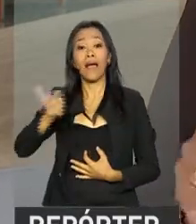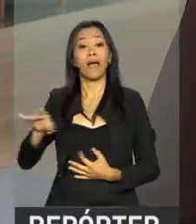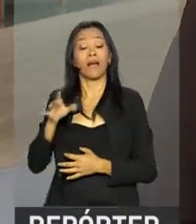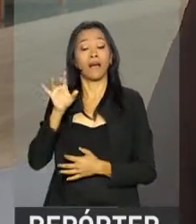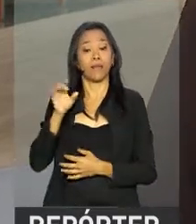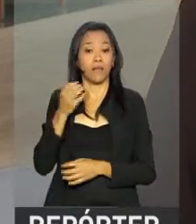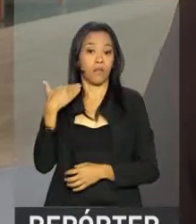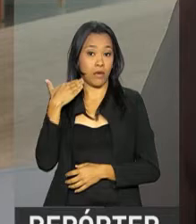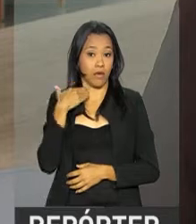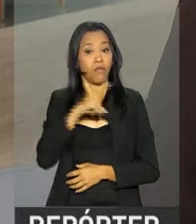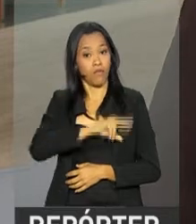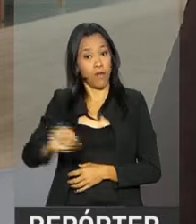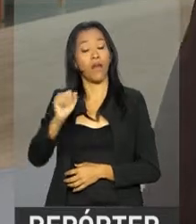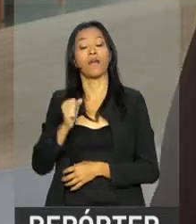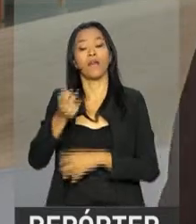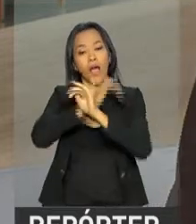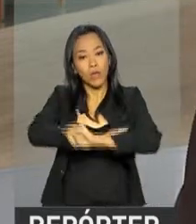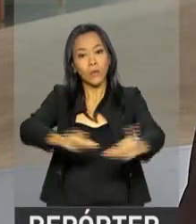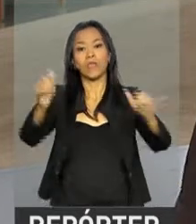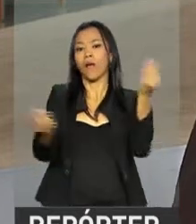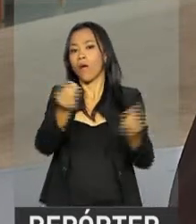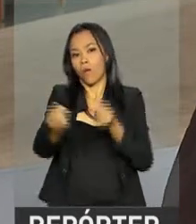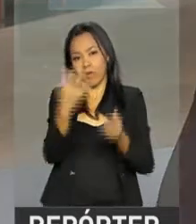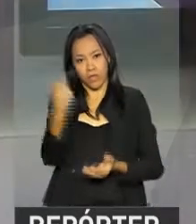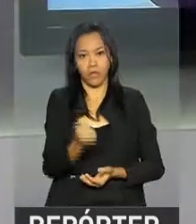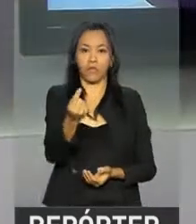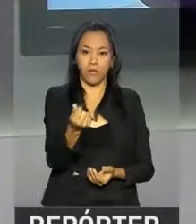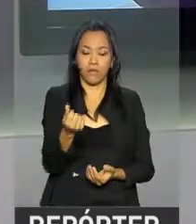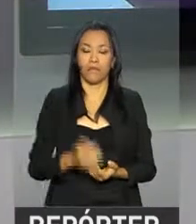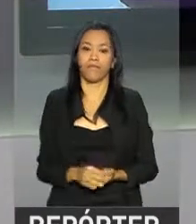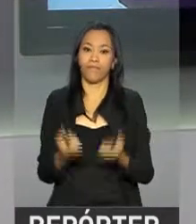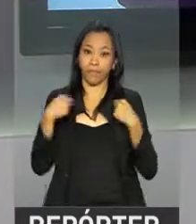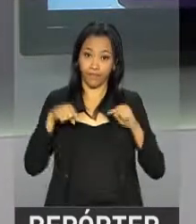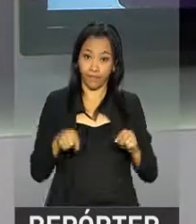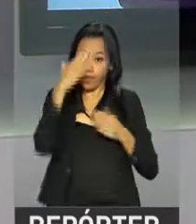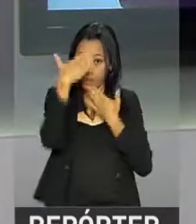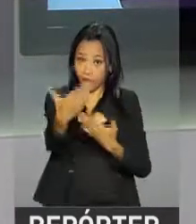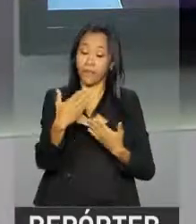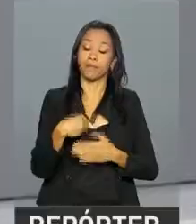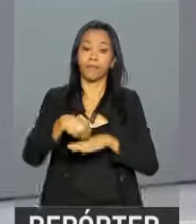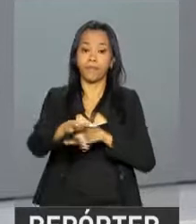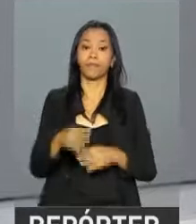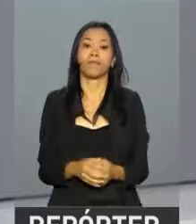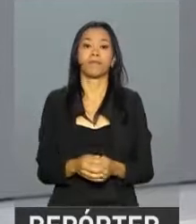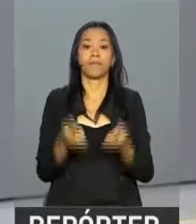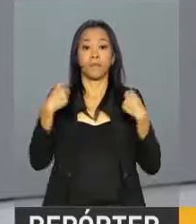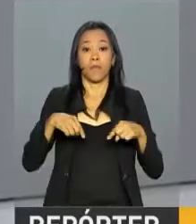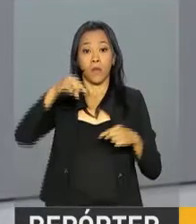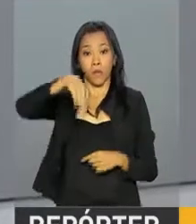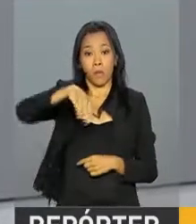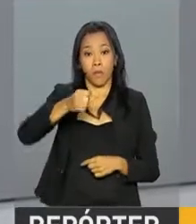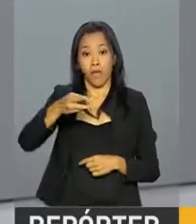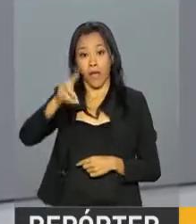detalhes de como fazer a retirada desse dinheiro. Volto com você, Carolina. Obrigada, Mara, pelas informações. O mercado